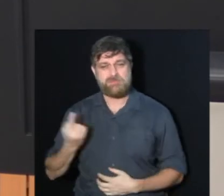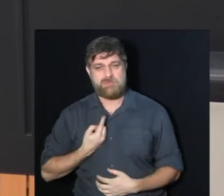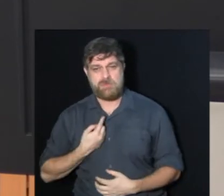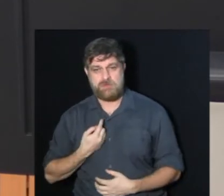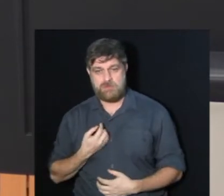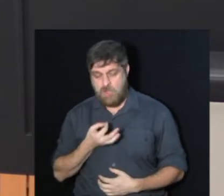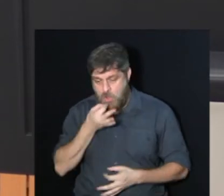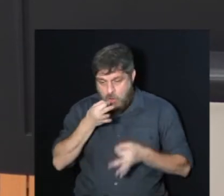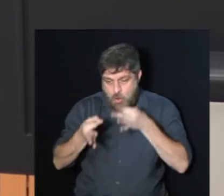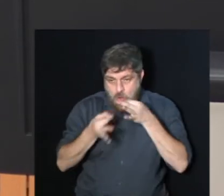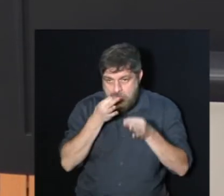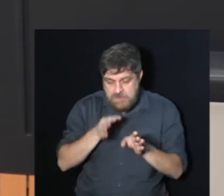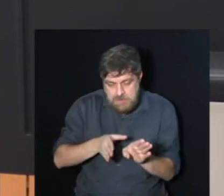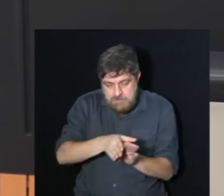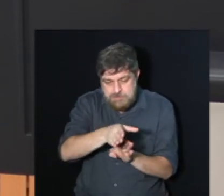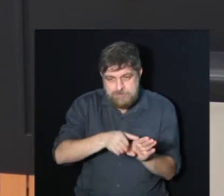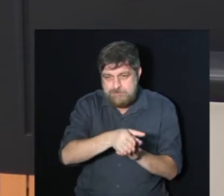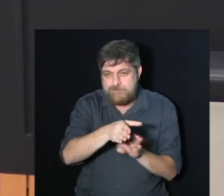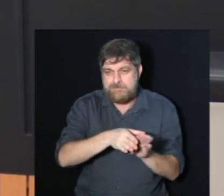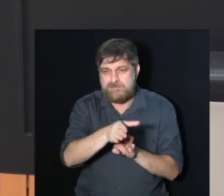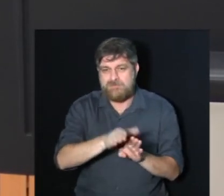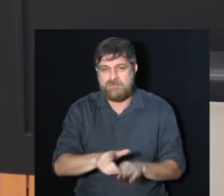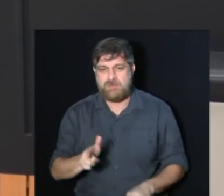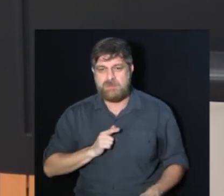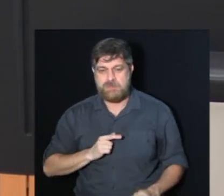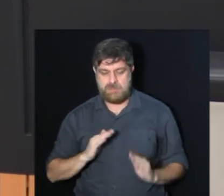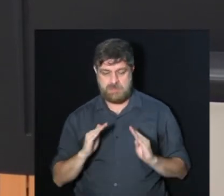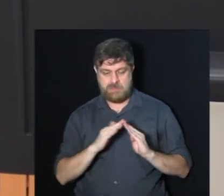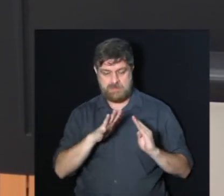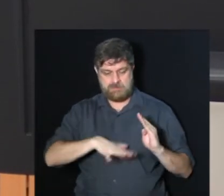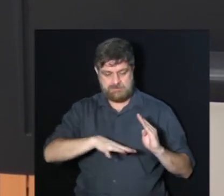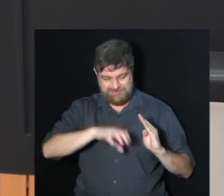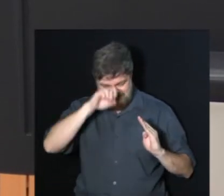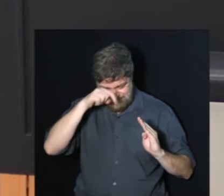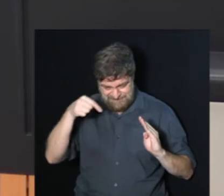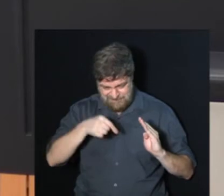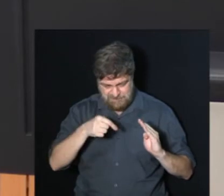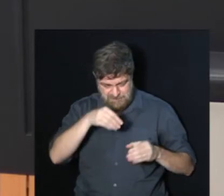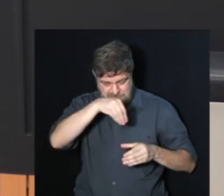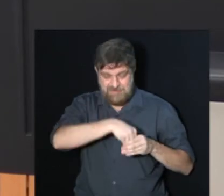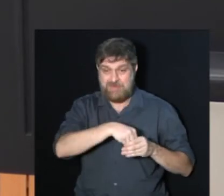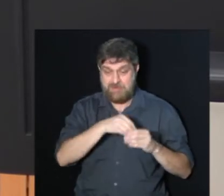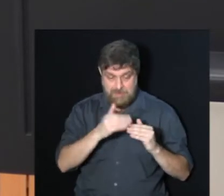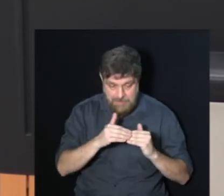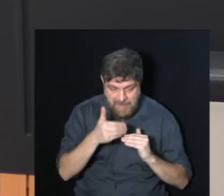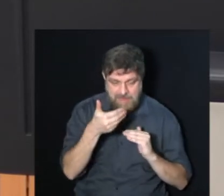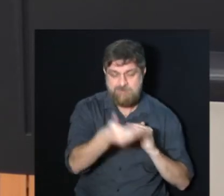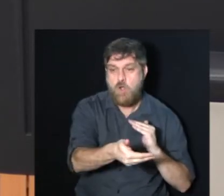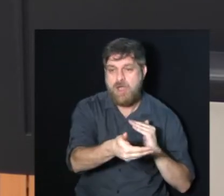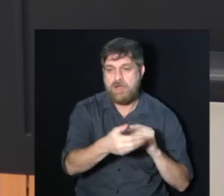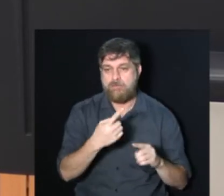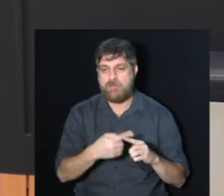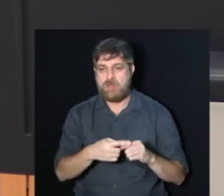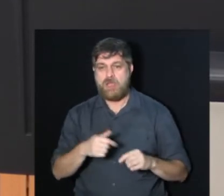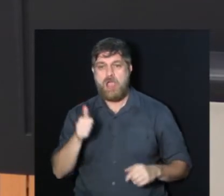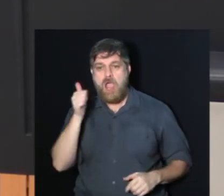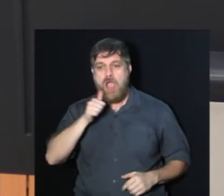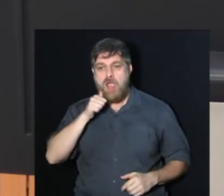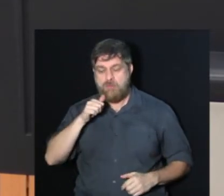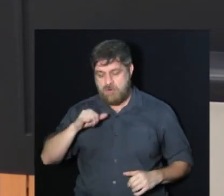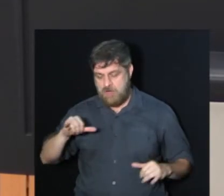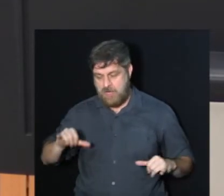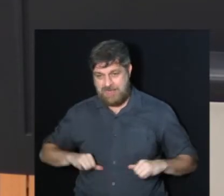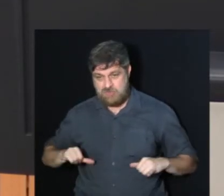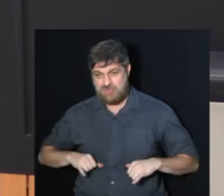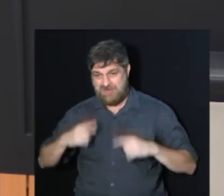formadores de opinião, vai além das portas das nossas casas. Porque essas mulheres que enfrentam a violência, seja ela